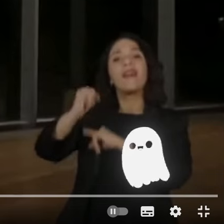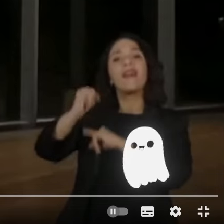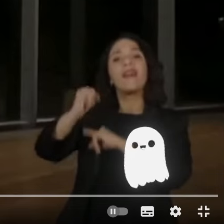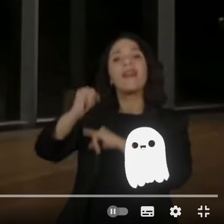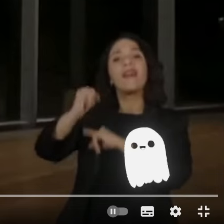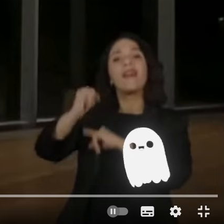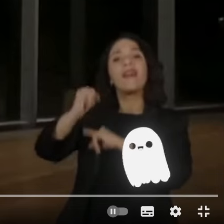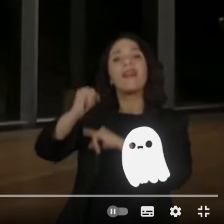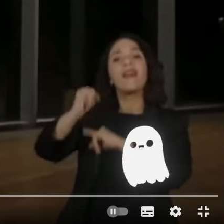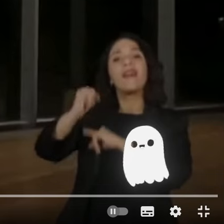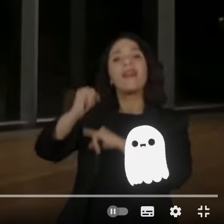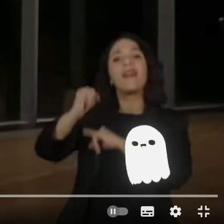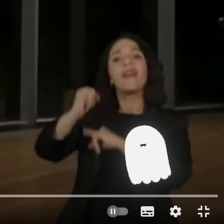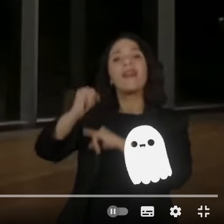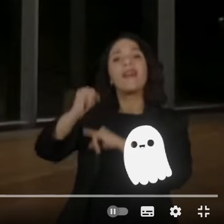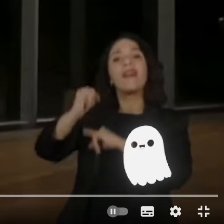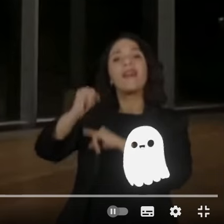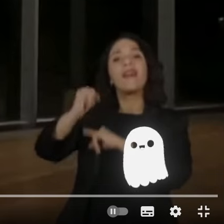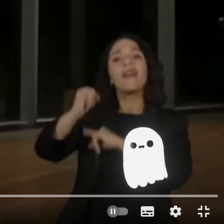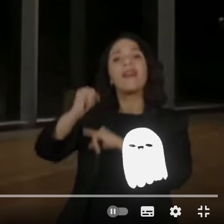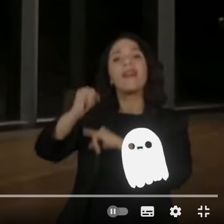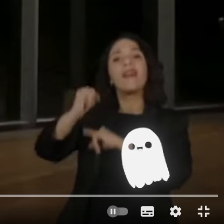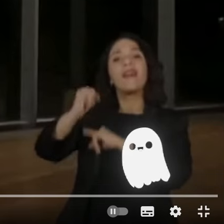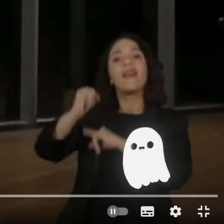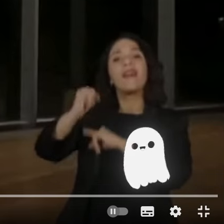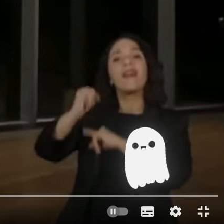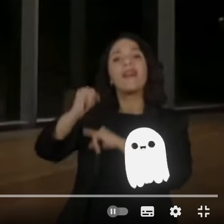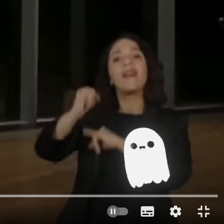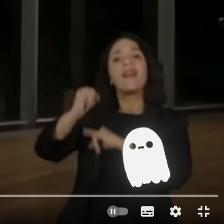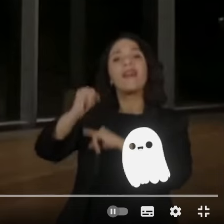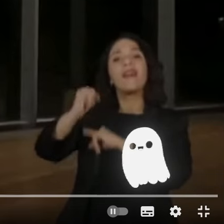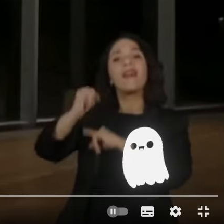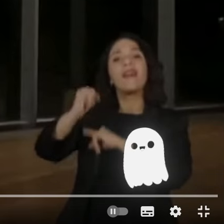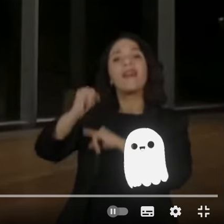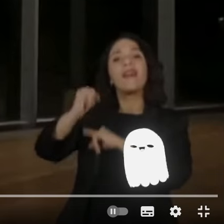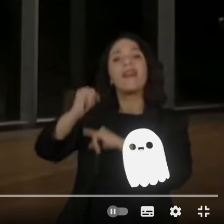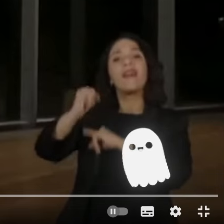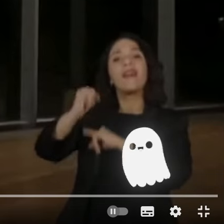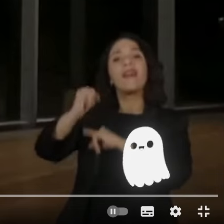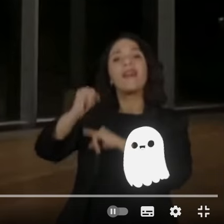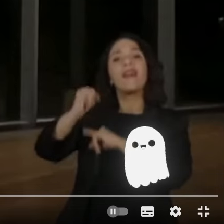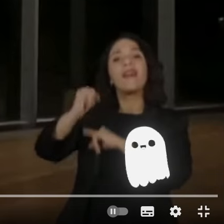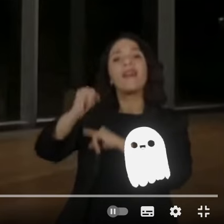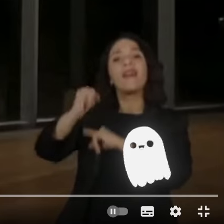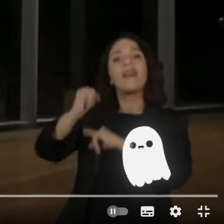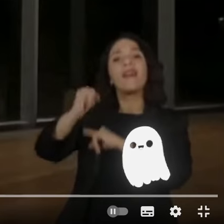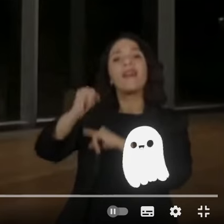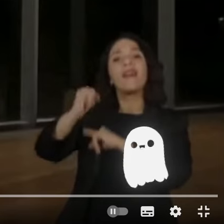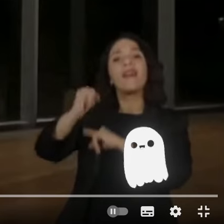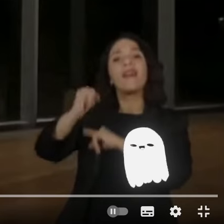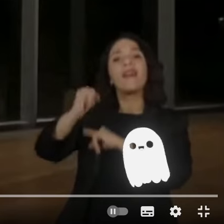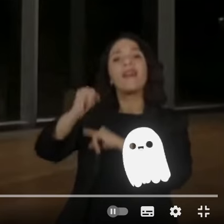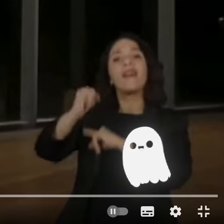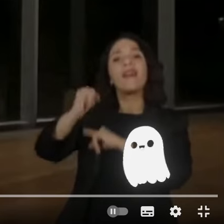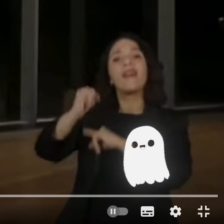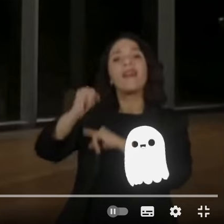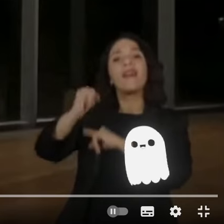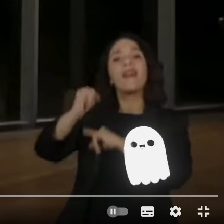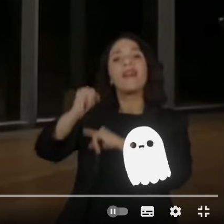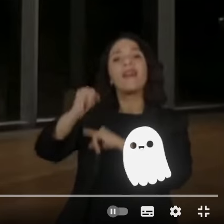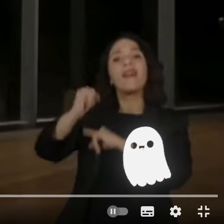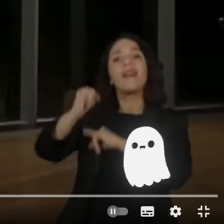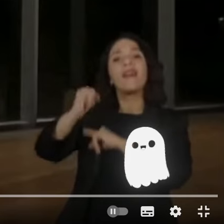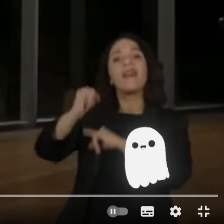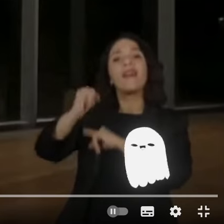a conseguir e tal, e a eu ir de fato, e né? Se tornou uma beldade. E eu era muito nova, eu tinha 13 anos. Então, assim, e no meio